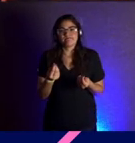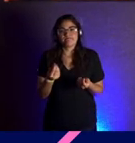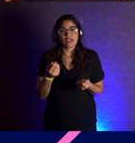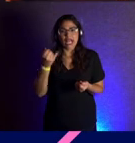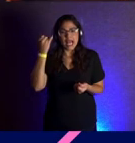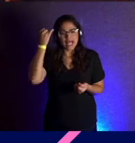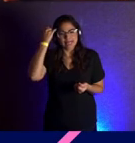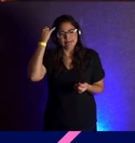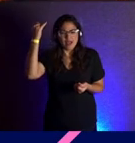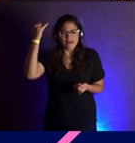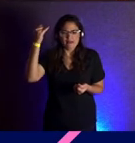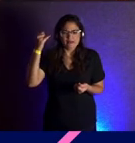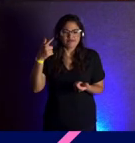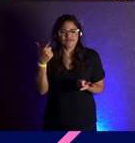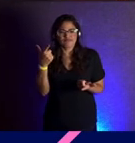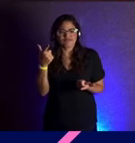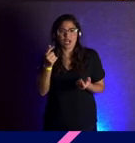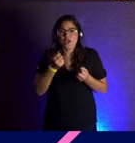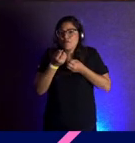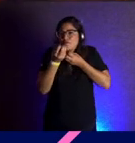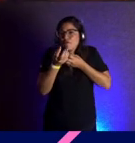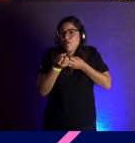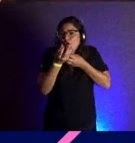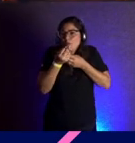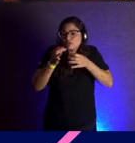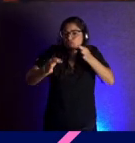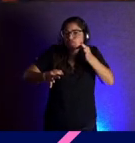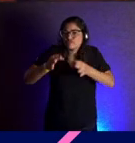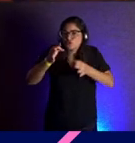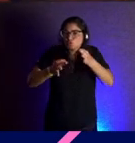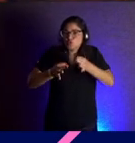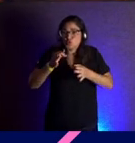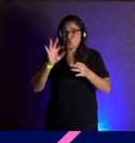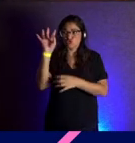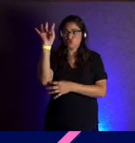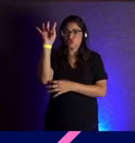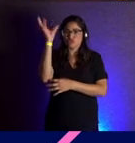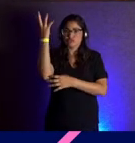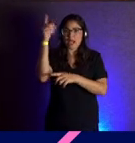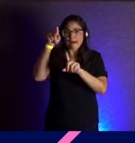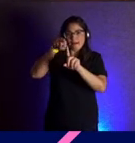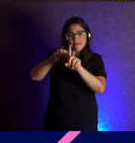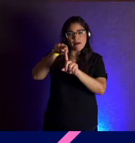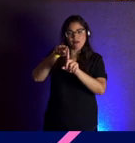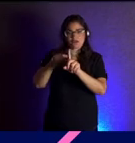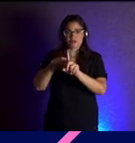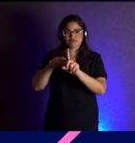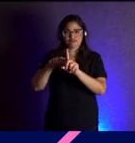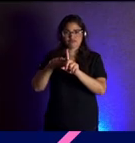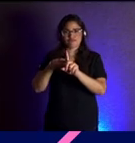são dados e justiça climática, né? E justiça climática, na verdade,